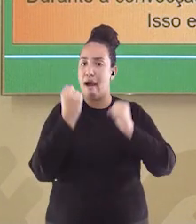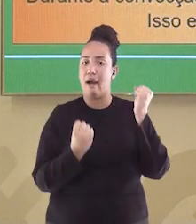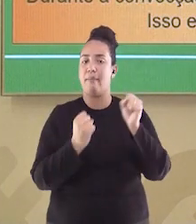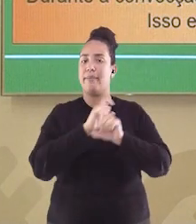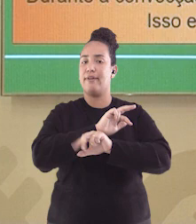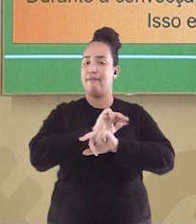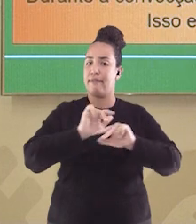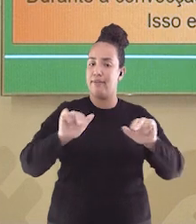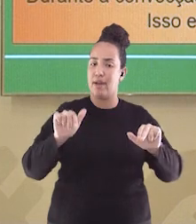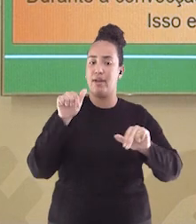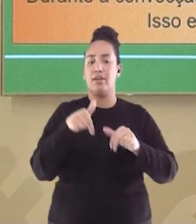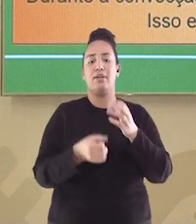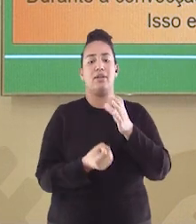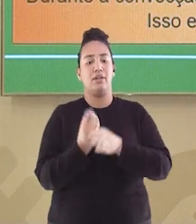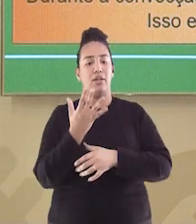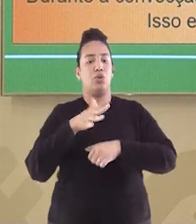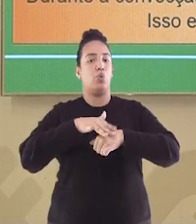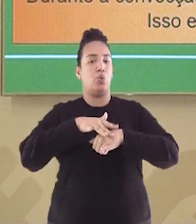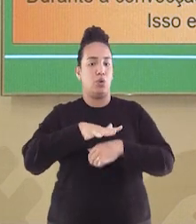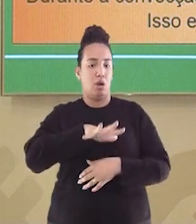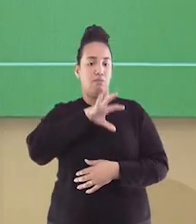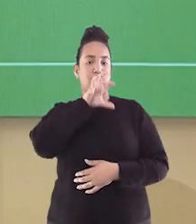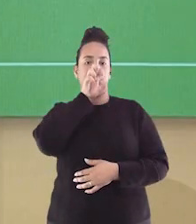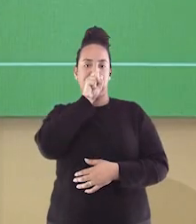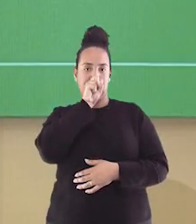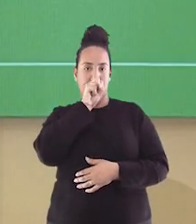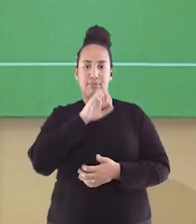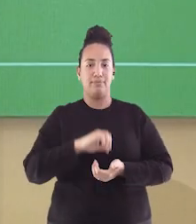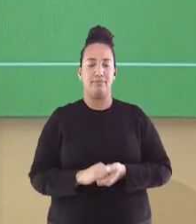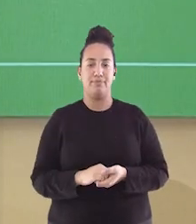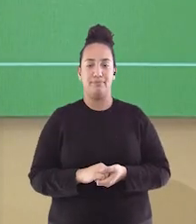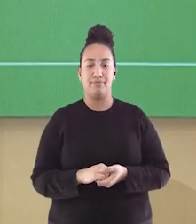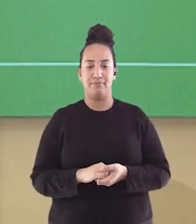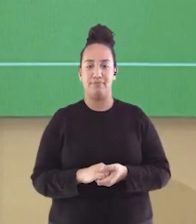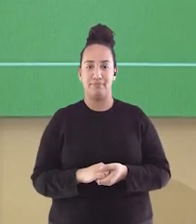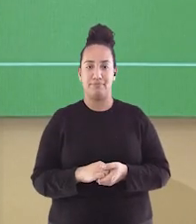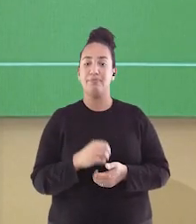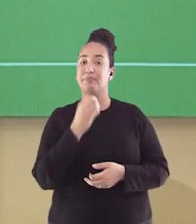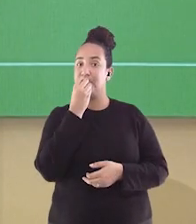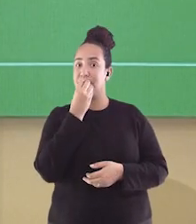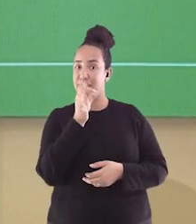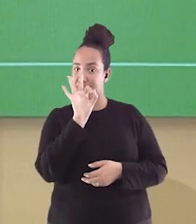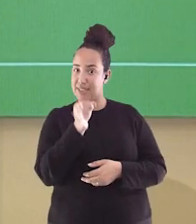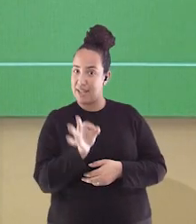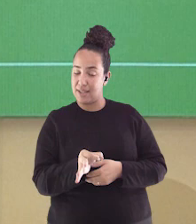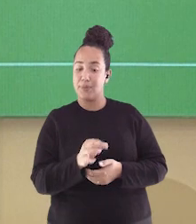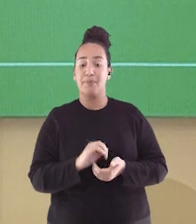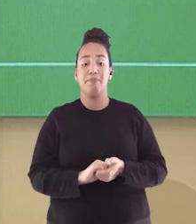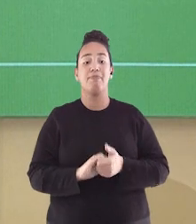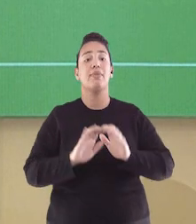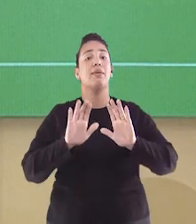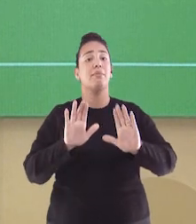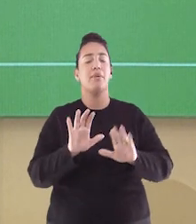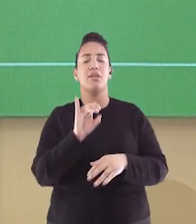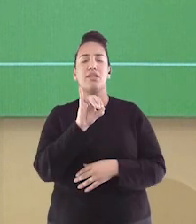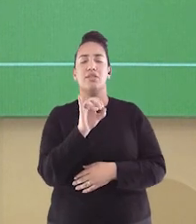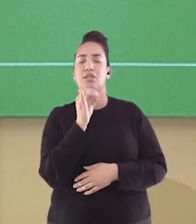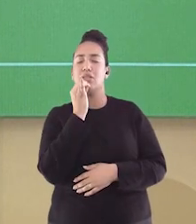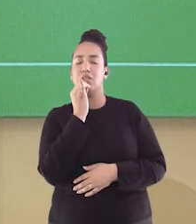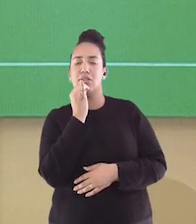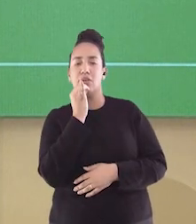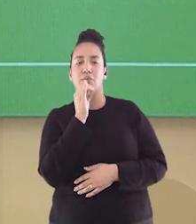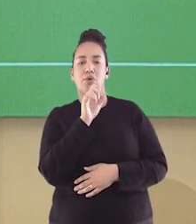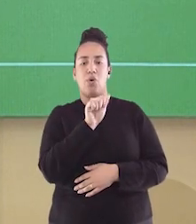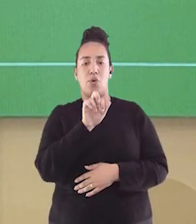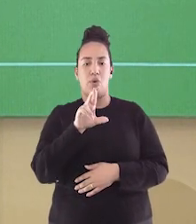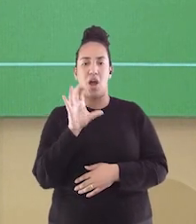afins, que são causadores de doenças respiratórias. Muito bom, né? Mas, se essas trocas entre ar quente